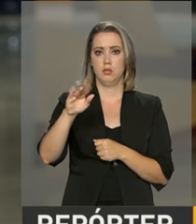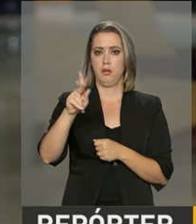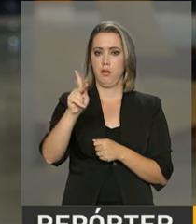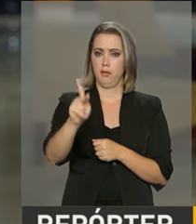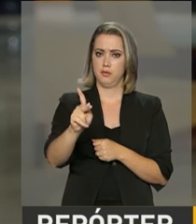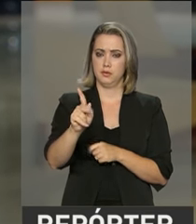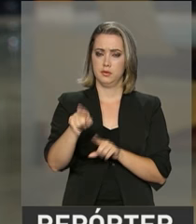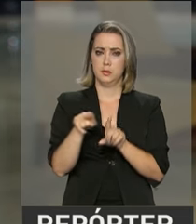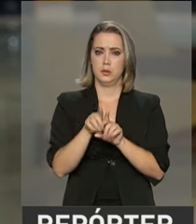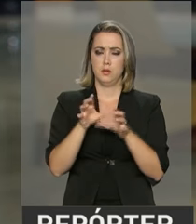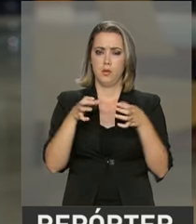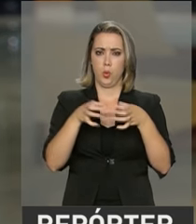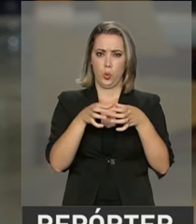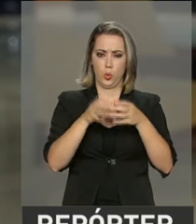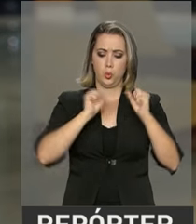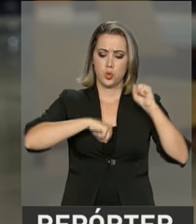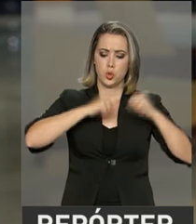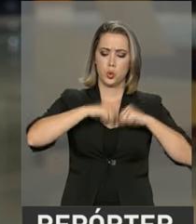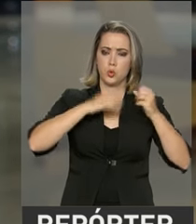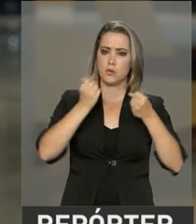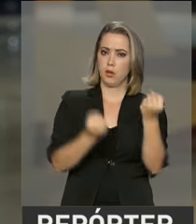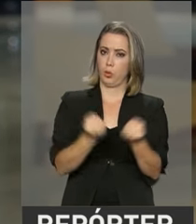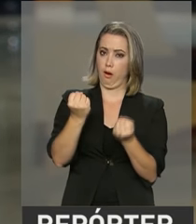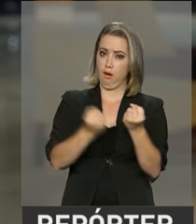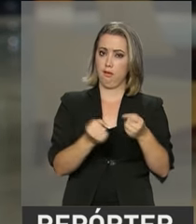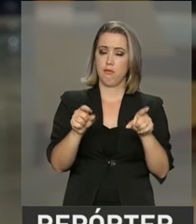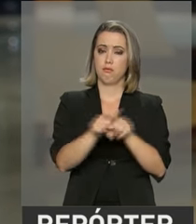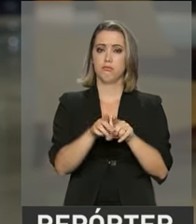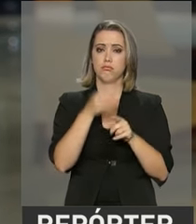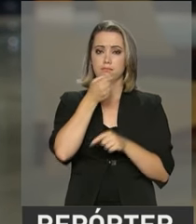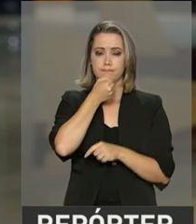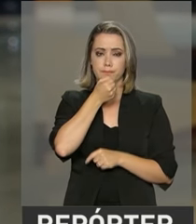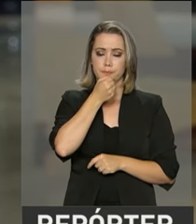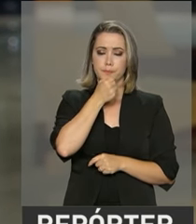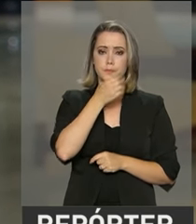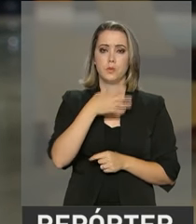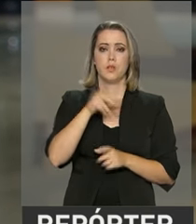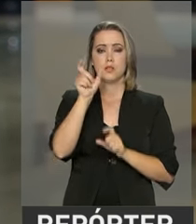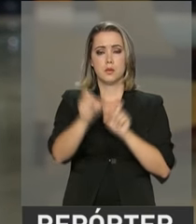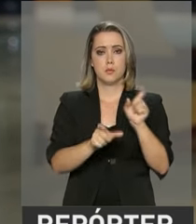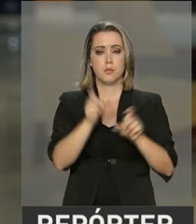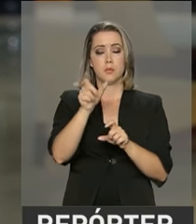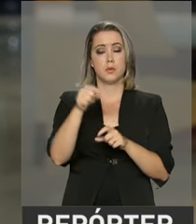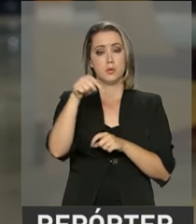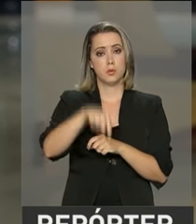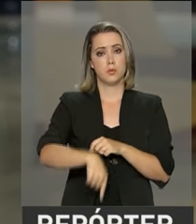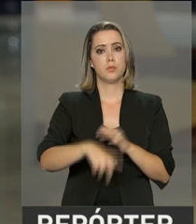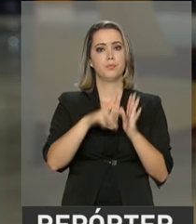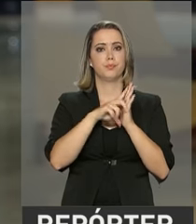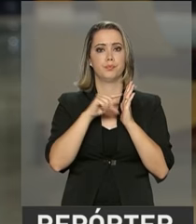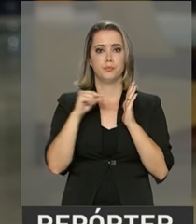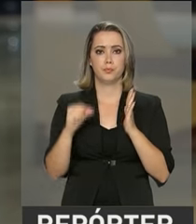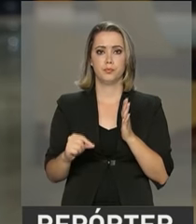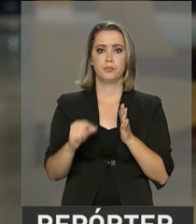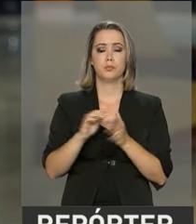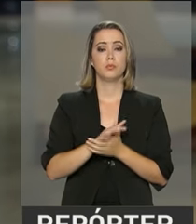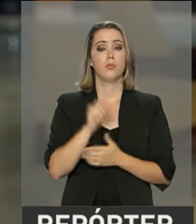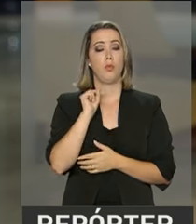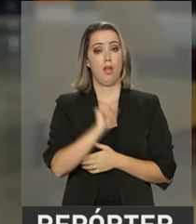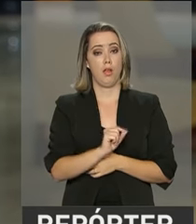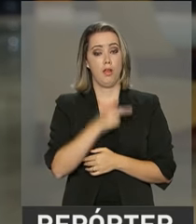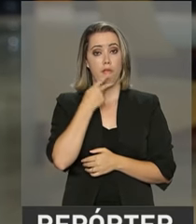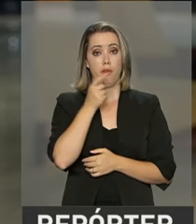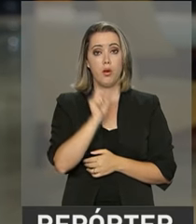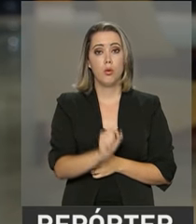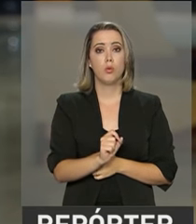automotores anfavea antônio megale concedeu uma entrevista aos jornalistas aqui no palácio do planalto antonio